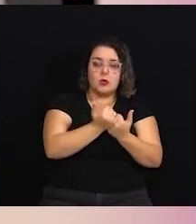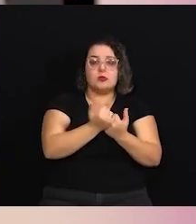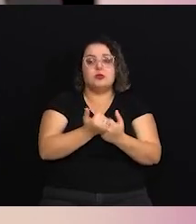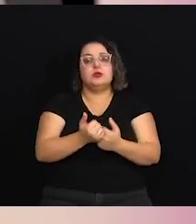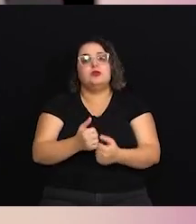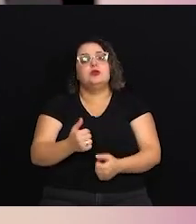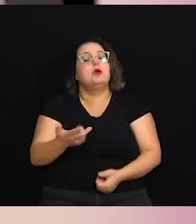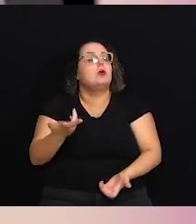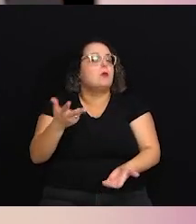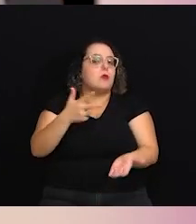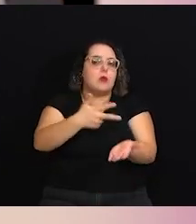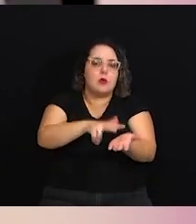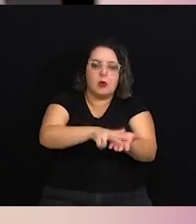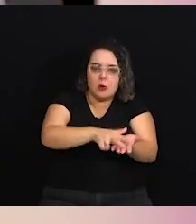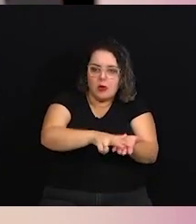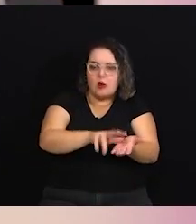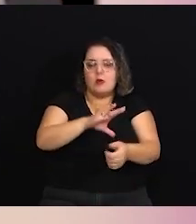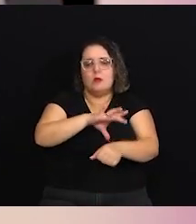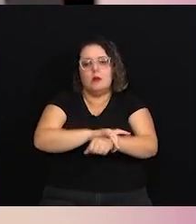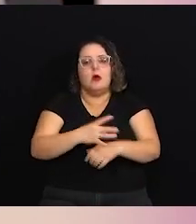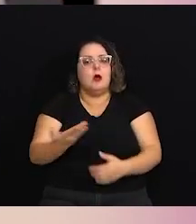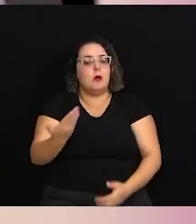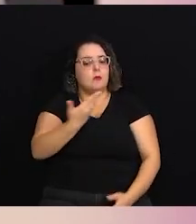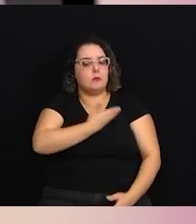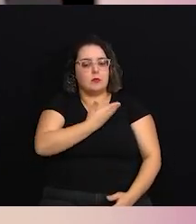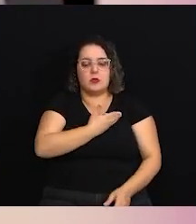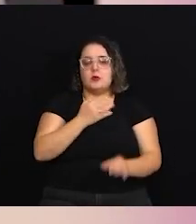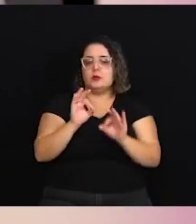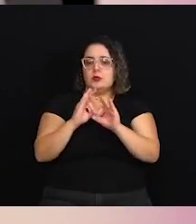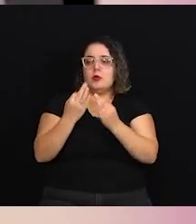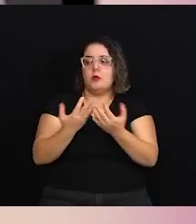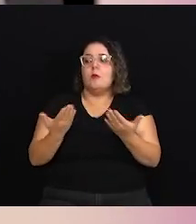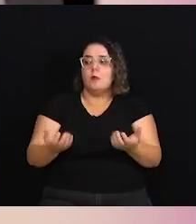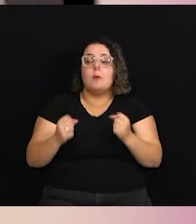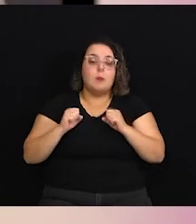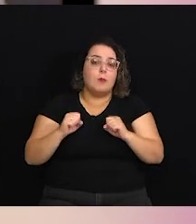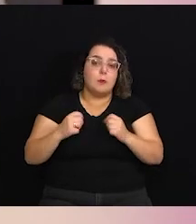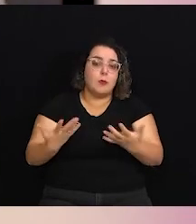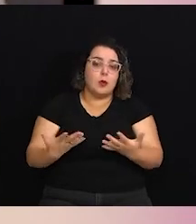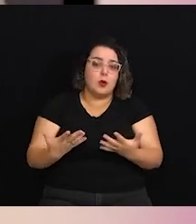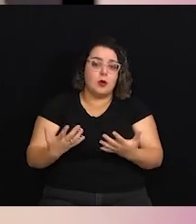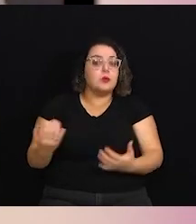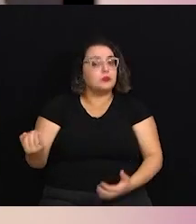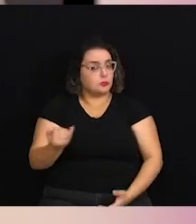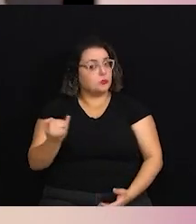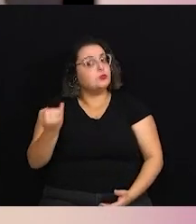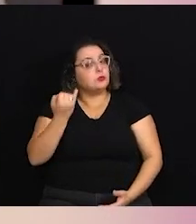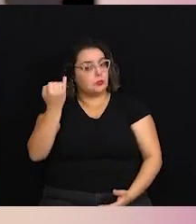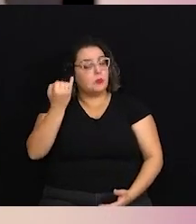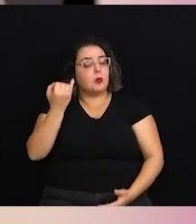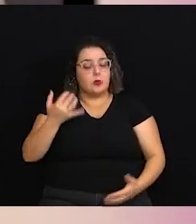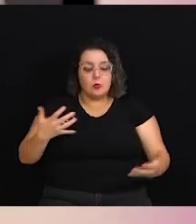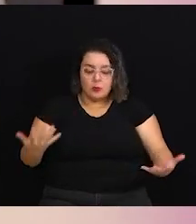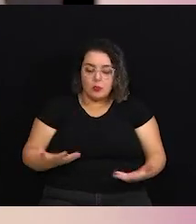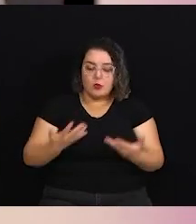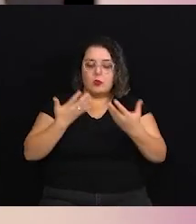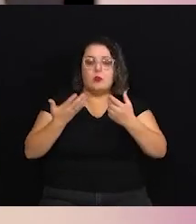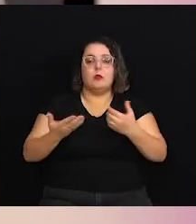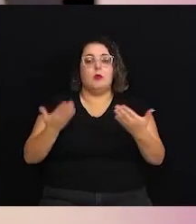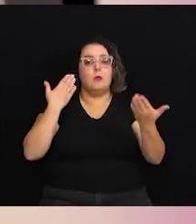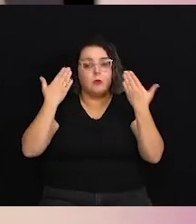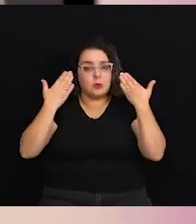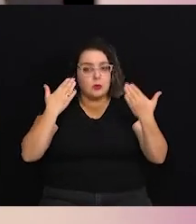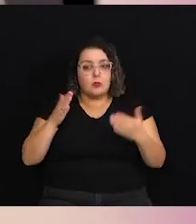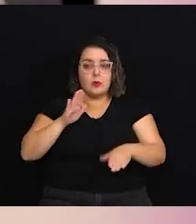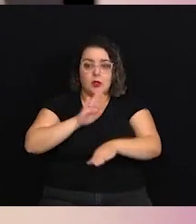com epilepsia é amigos familiares né que podem e vamos ser muito interessante aí para o